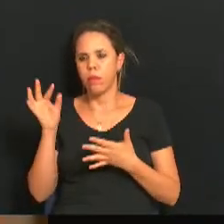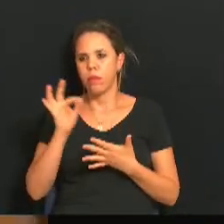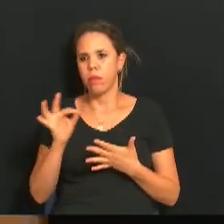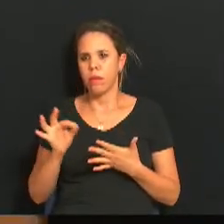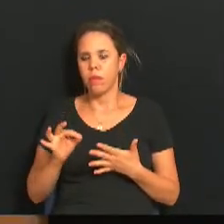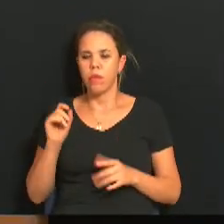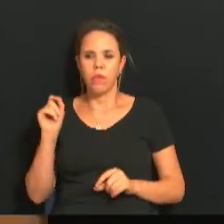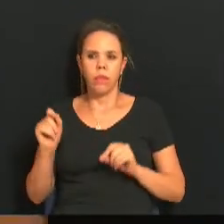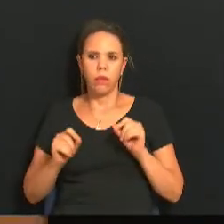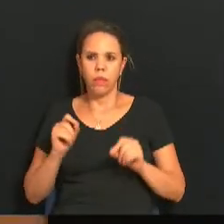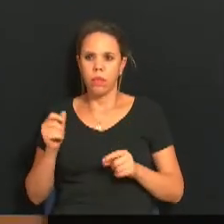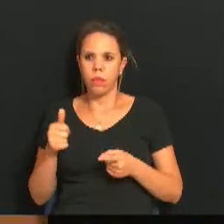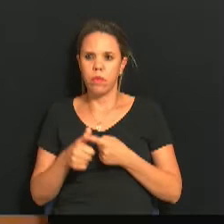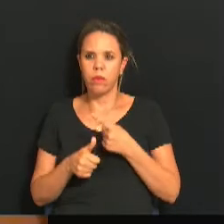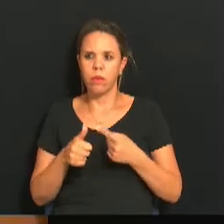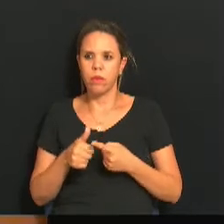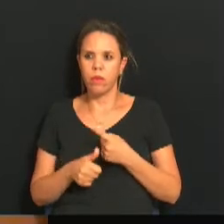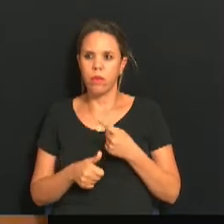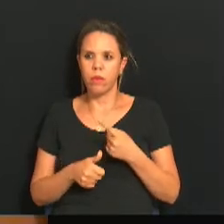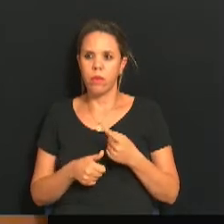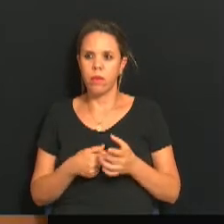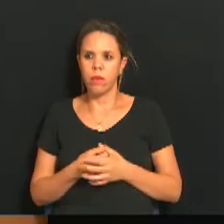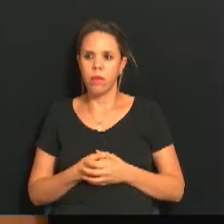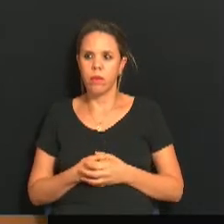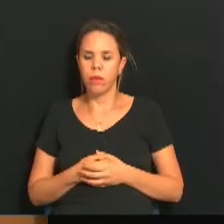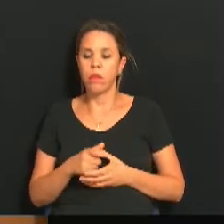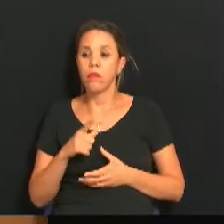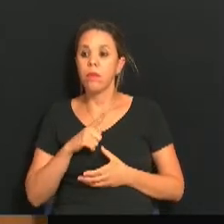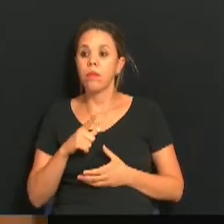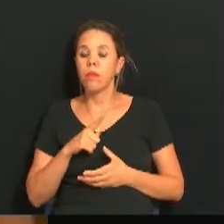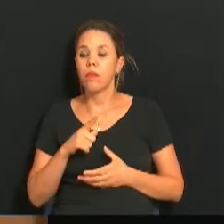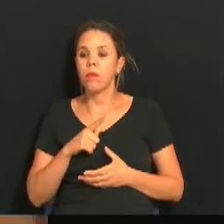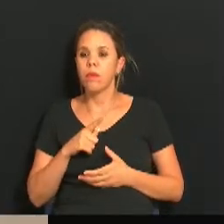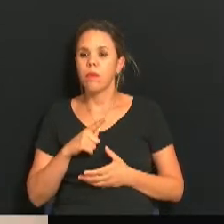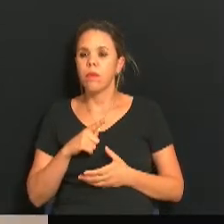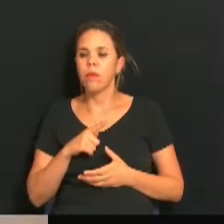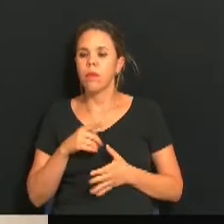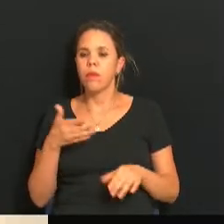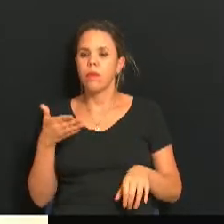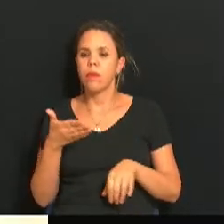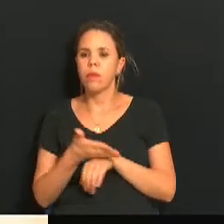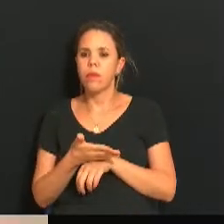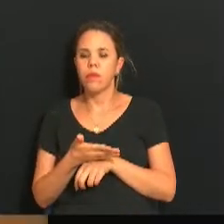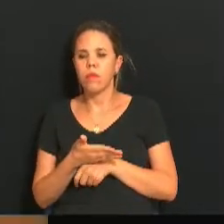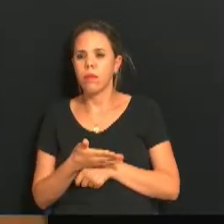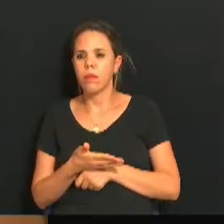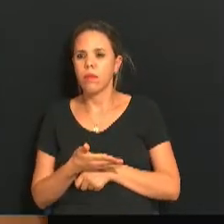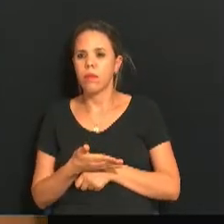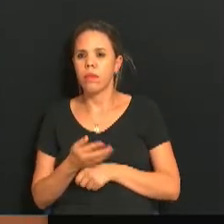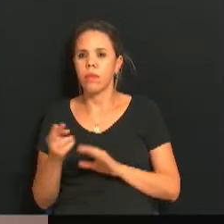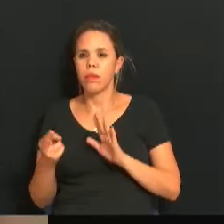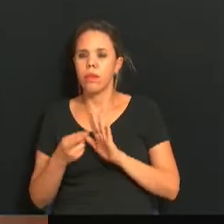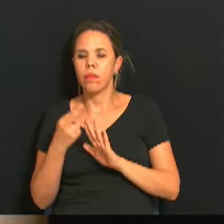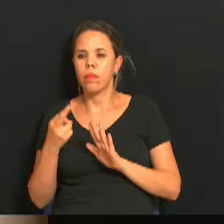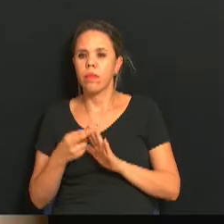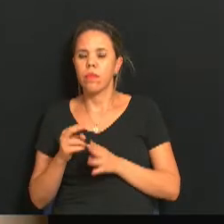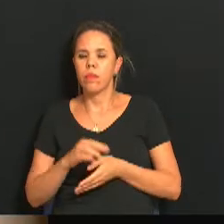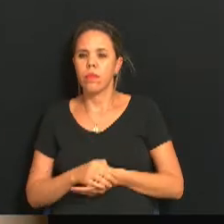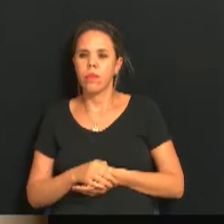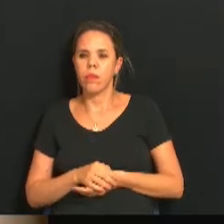bom primeiro é que a gente saiu eu acabei tendo acesso a resolução